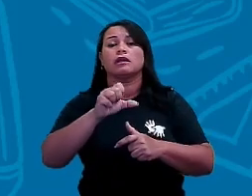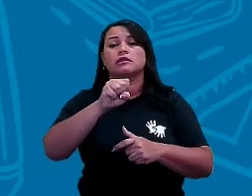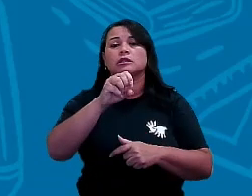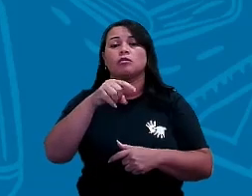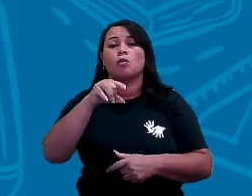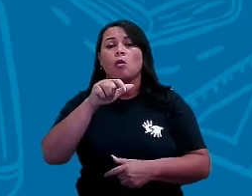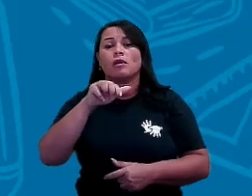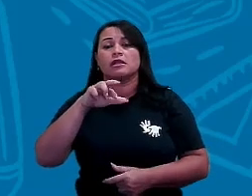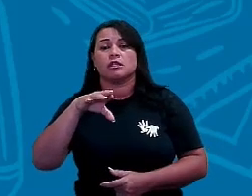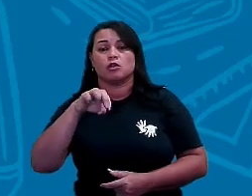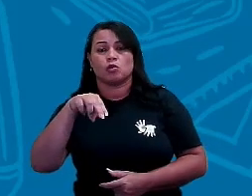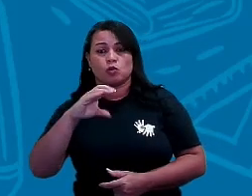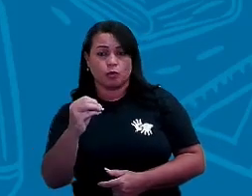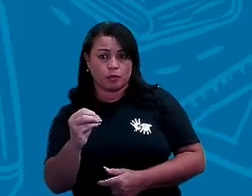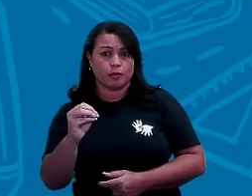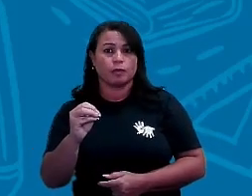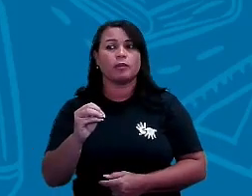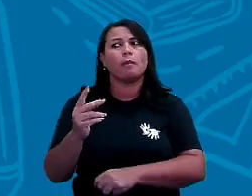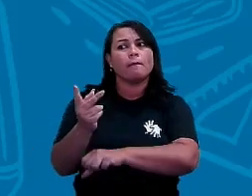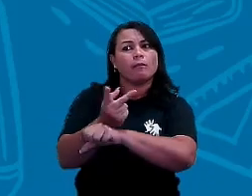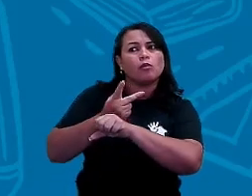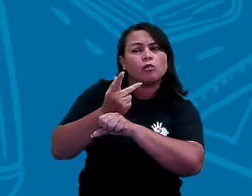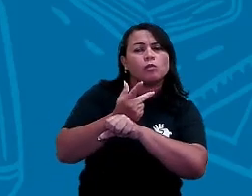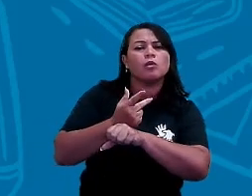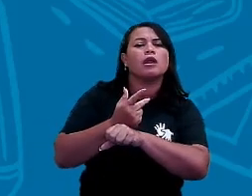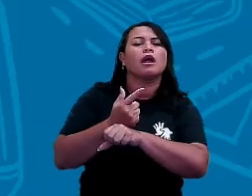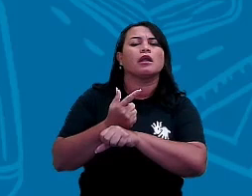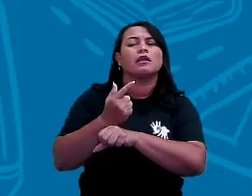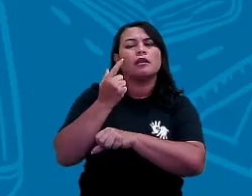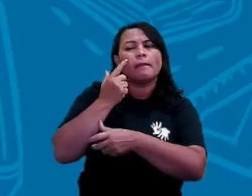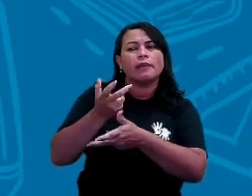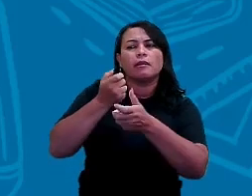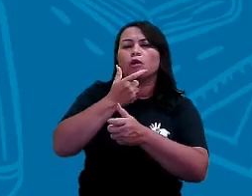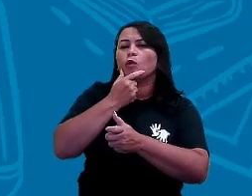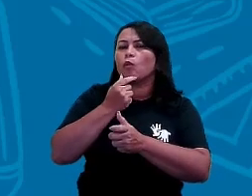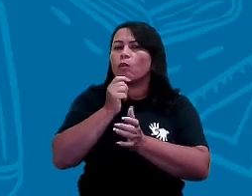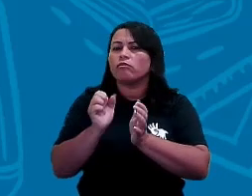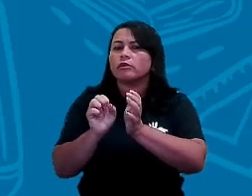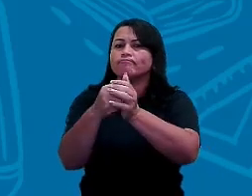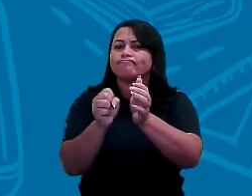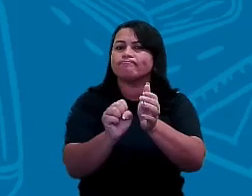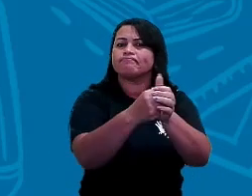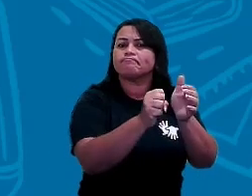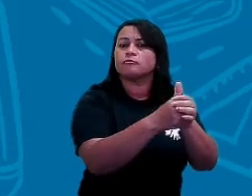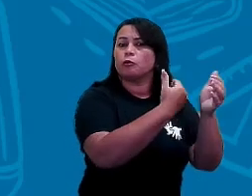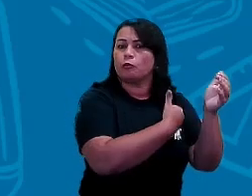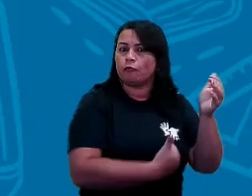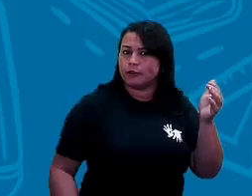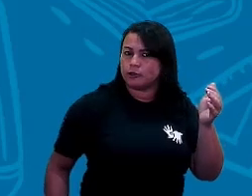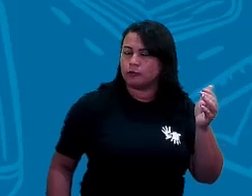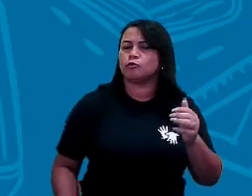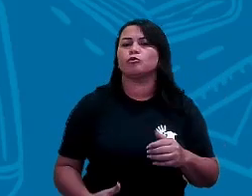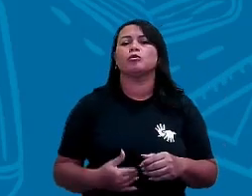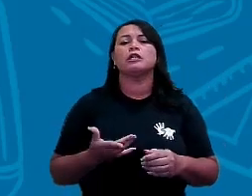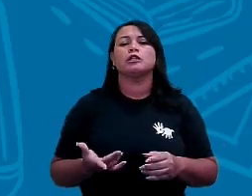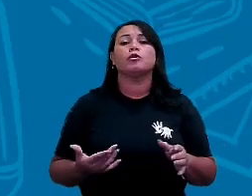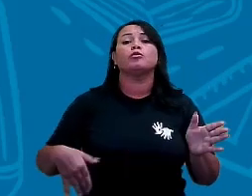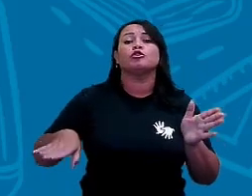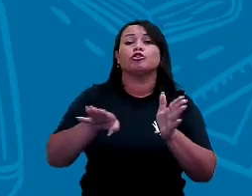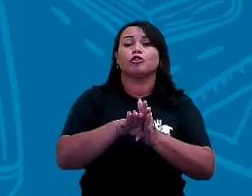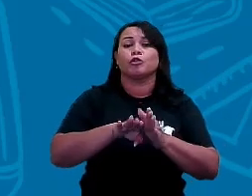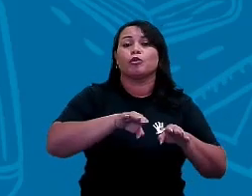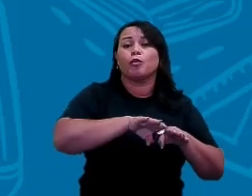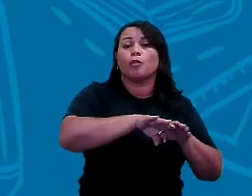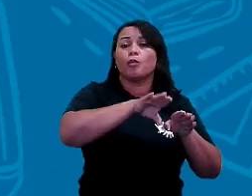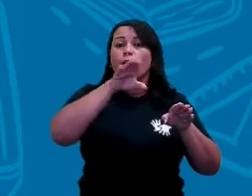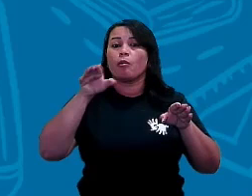procurou fugir do inimigo. Mudando sempre de esconderijo, nosso governador terminou chegando ao Monte das